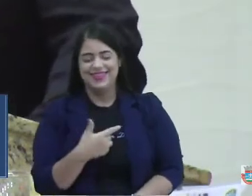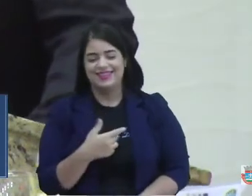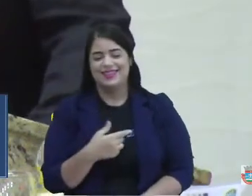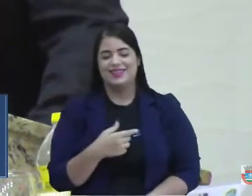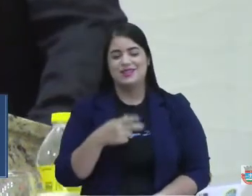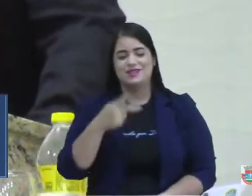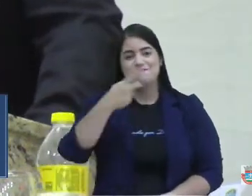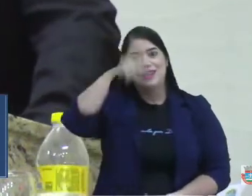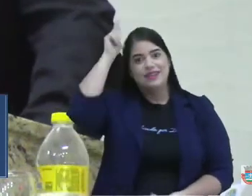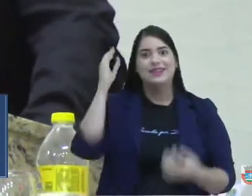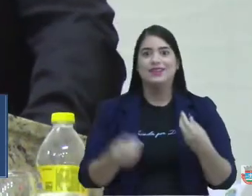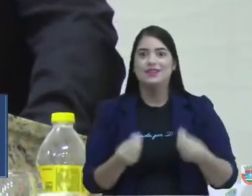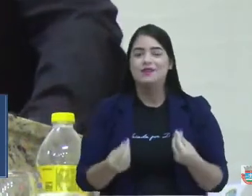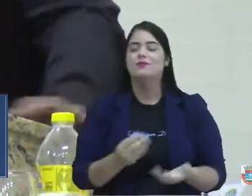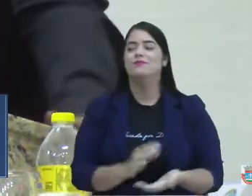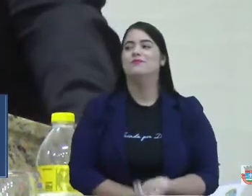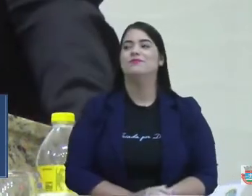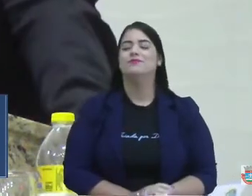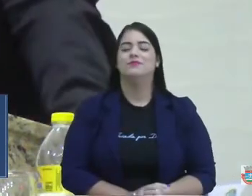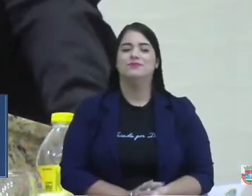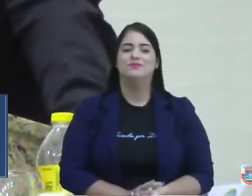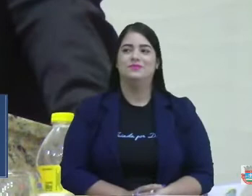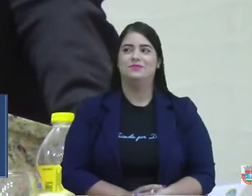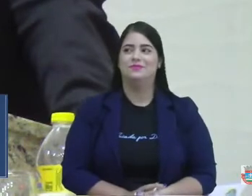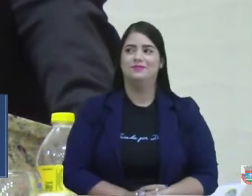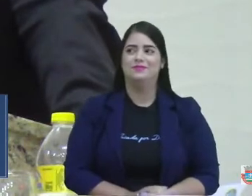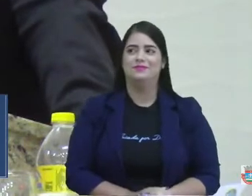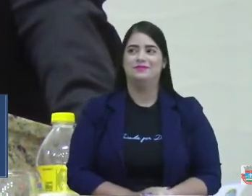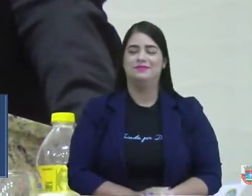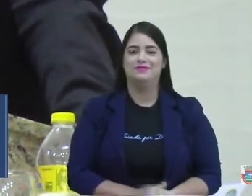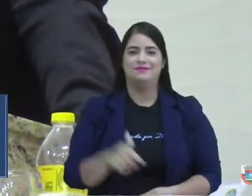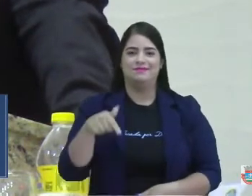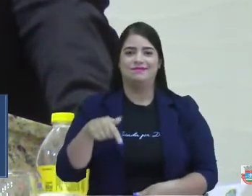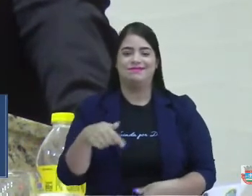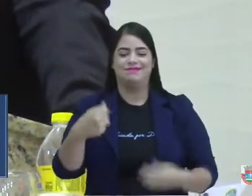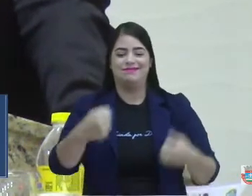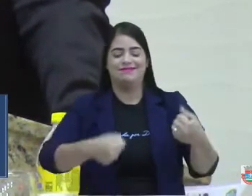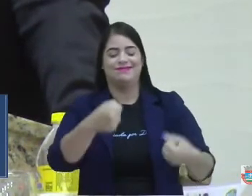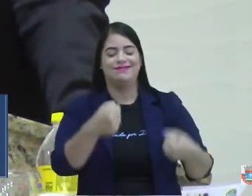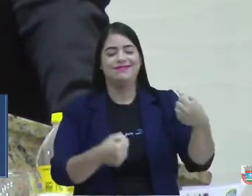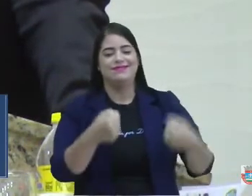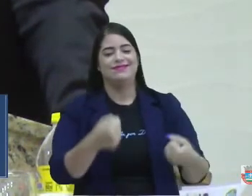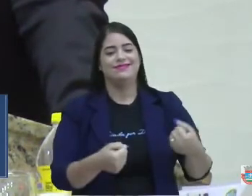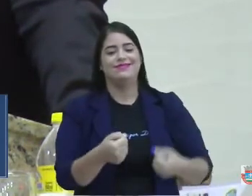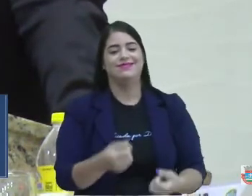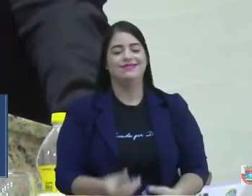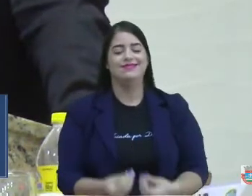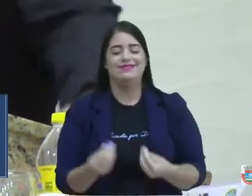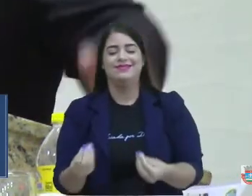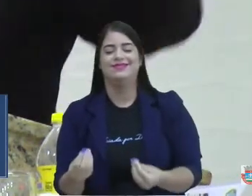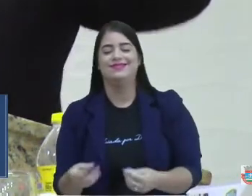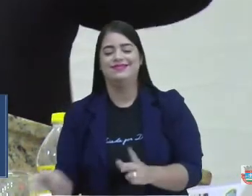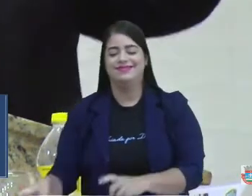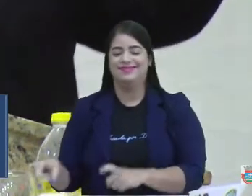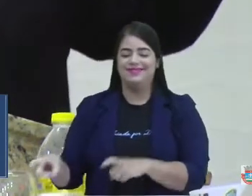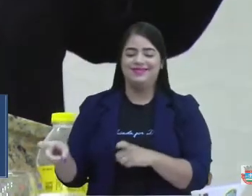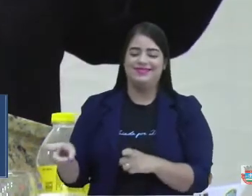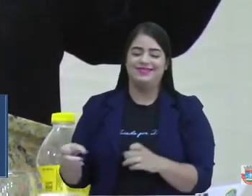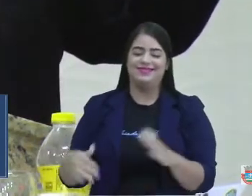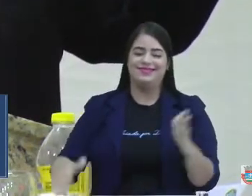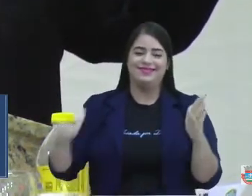Pachequinho. 7 viagens a gente deu ontem, com os carros transportando o pessoal da vila, dos sítios, para o